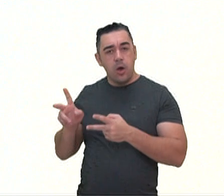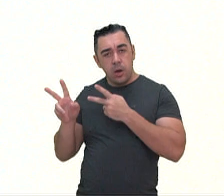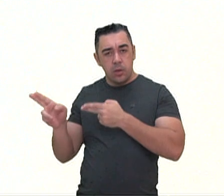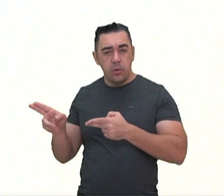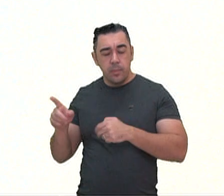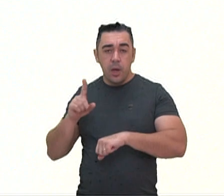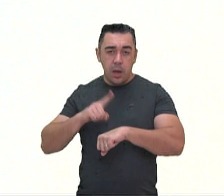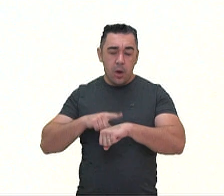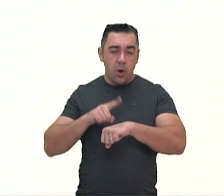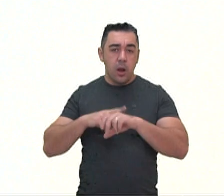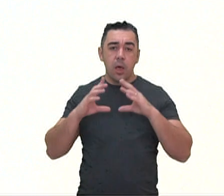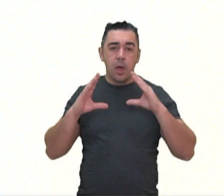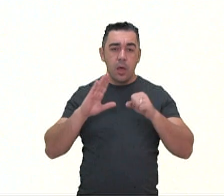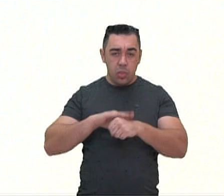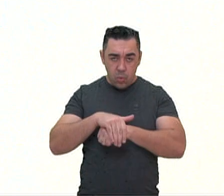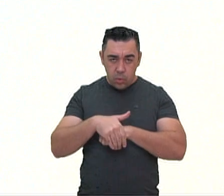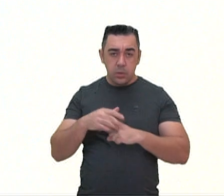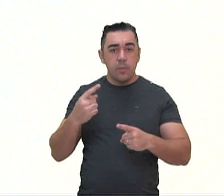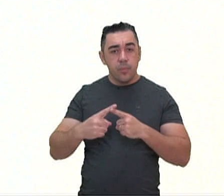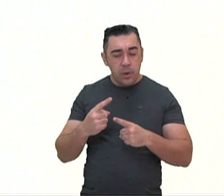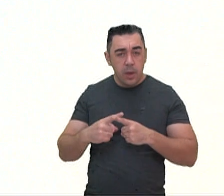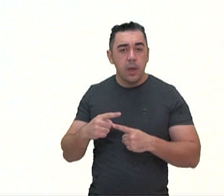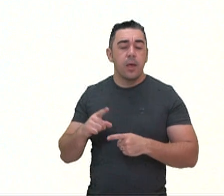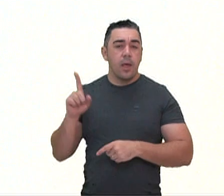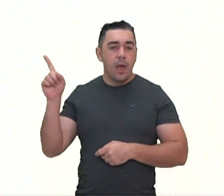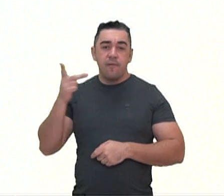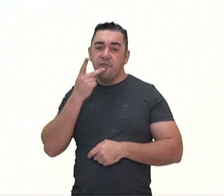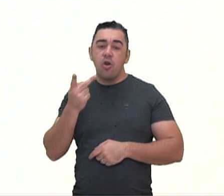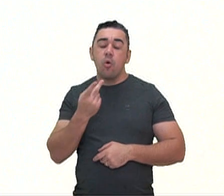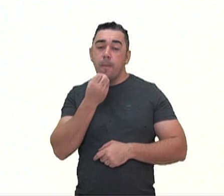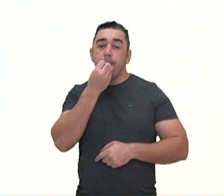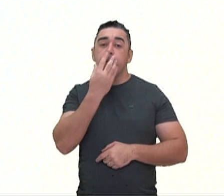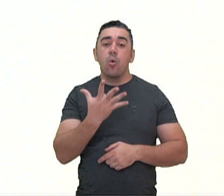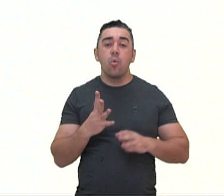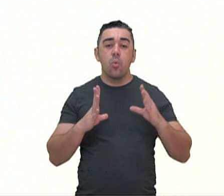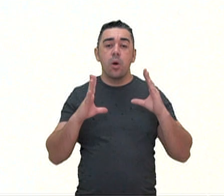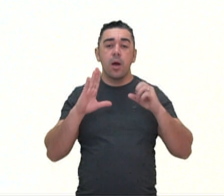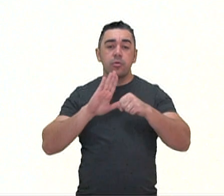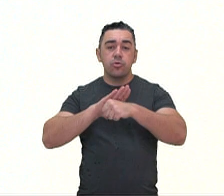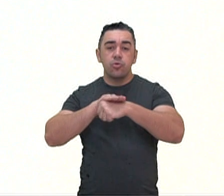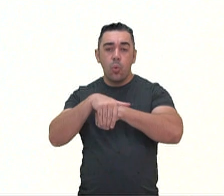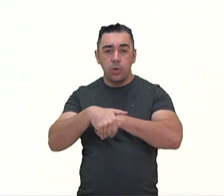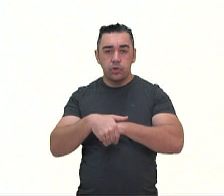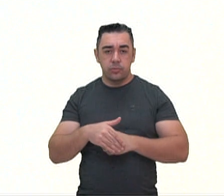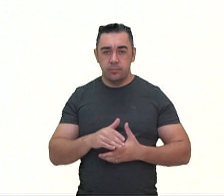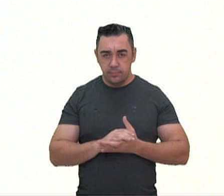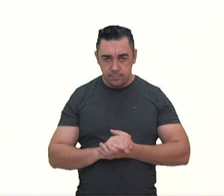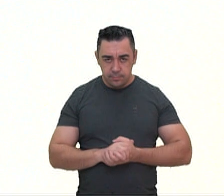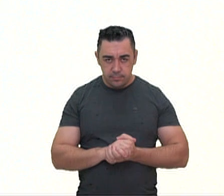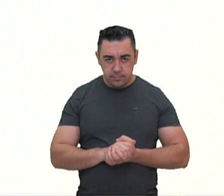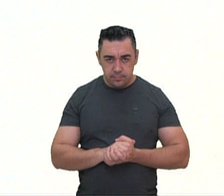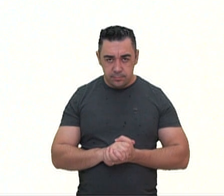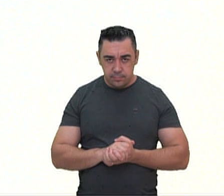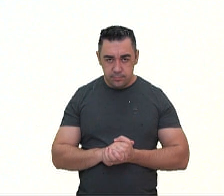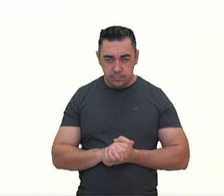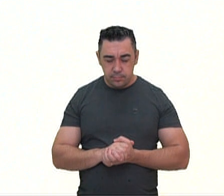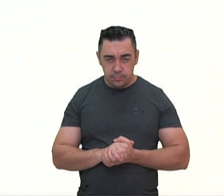à noite e sabemos disso por causa da despedida. Vamos lá? E